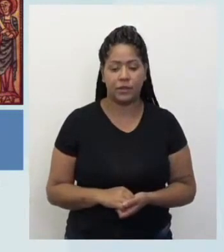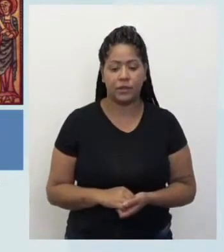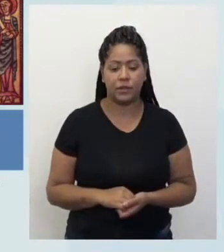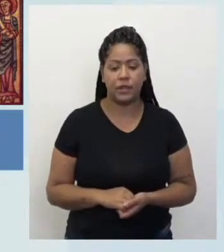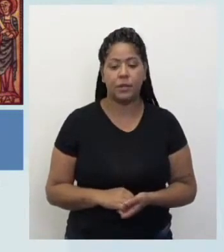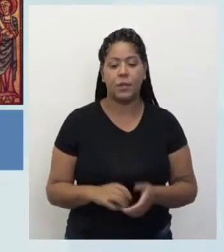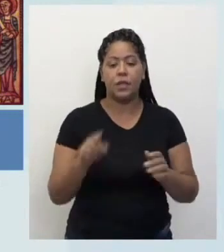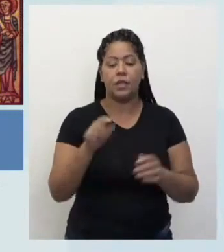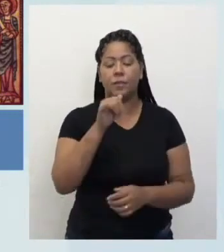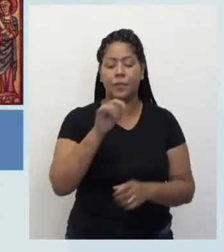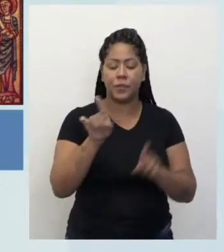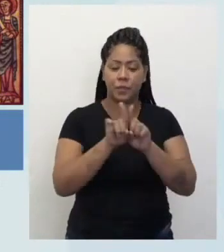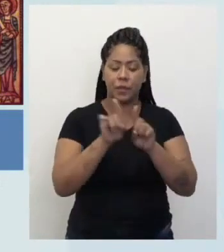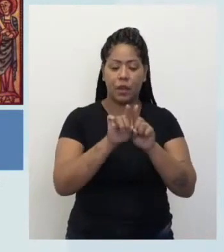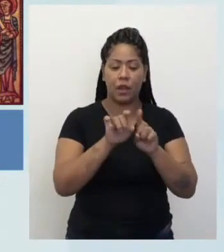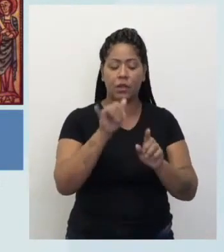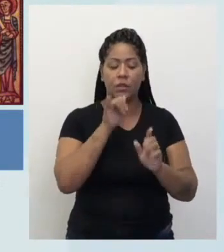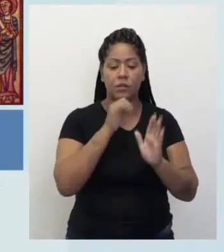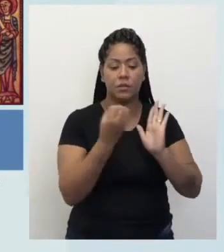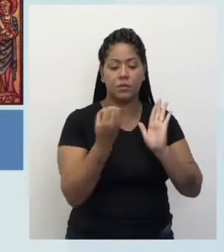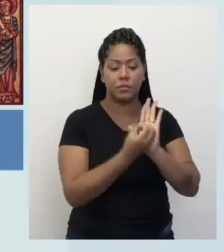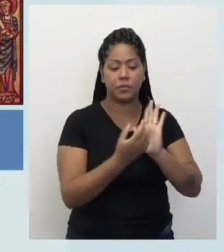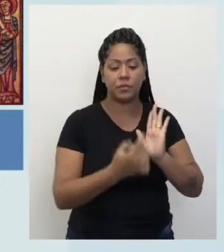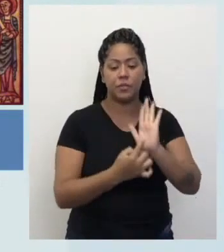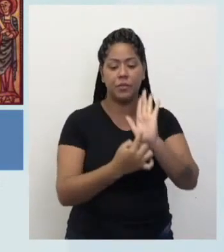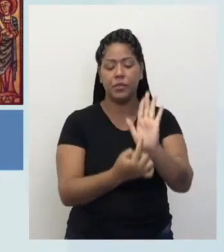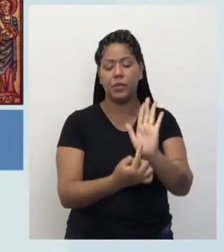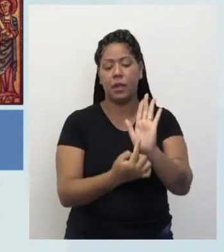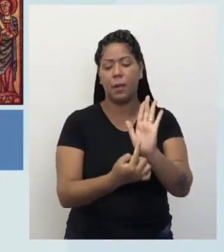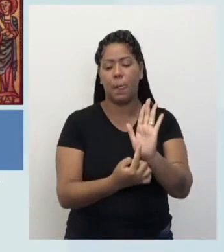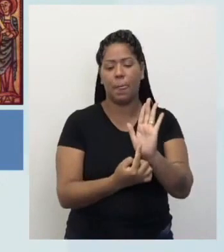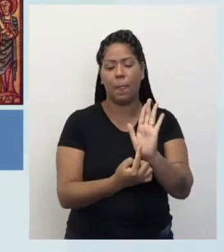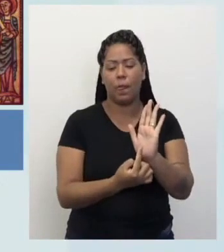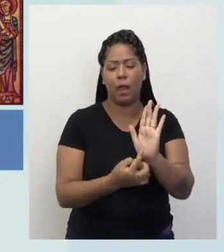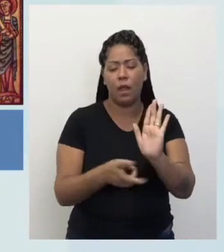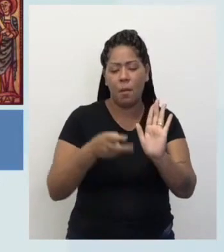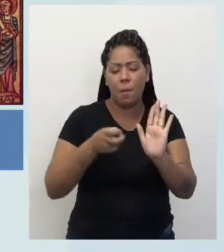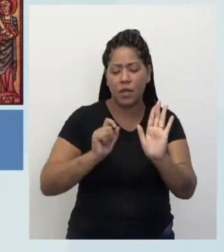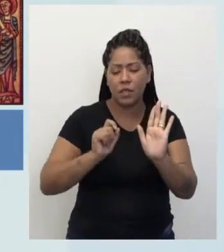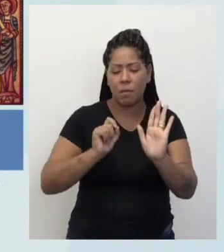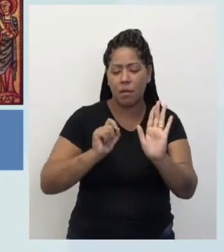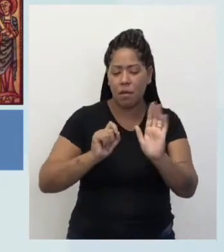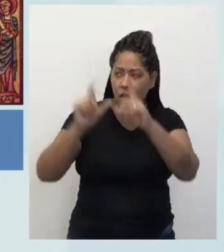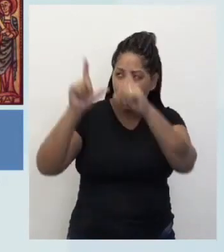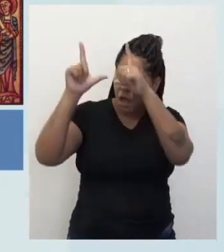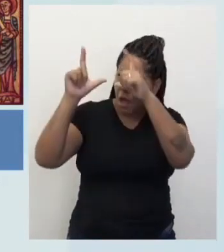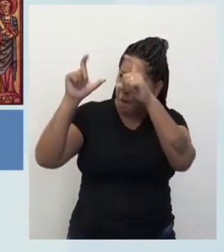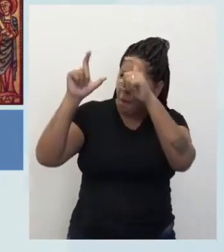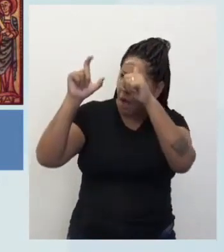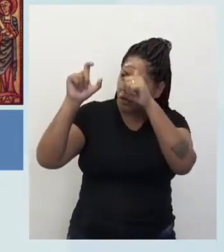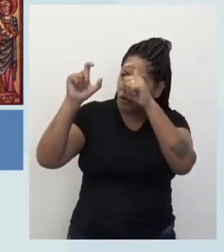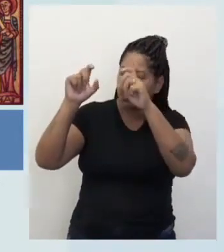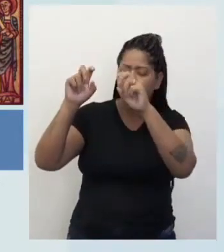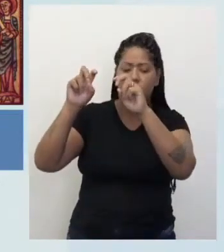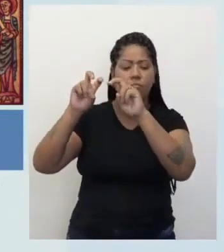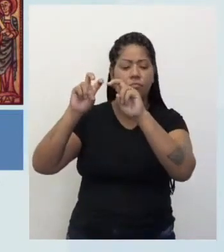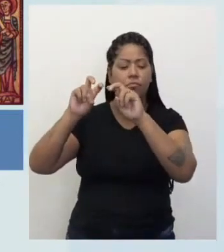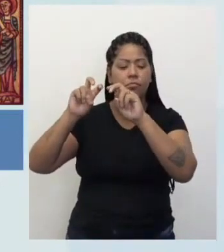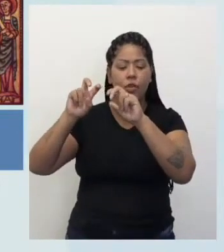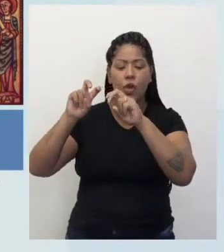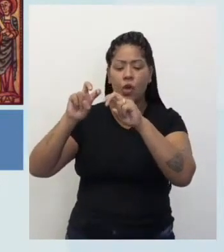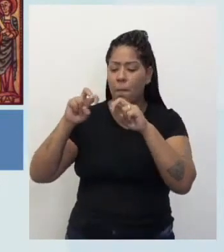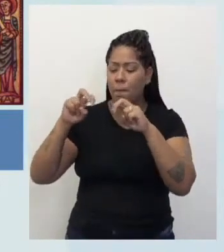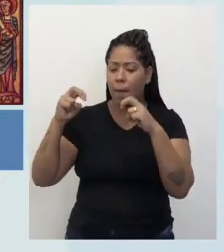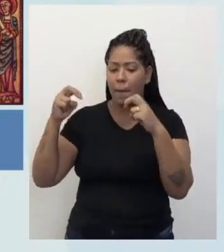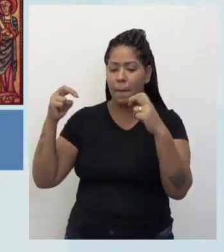que demonstram, né, a sacralidade que a gente consegue perceber na imagem da direita, que são as auréolas. Vejam que todos os personagens têm